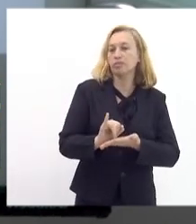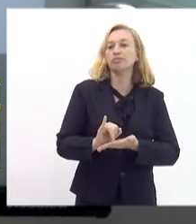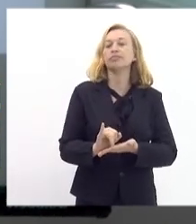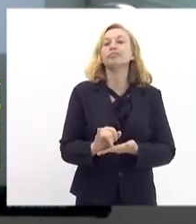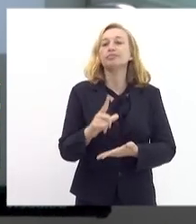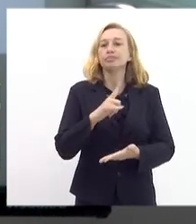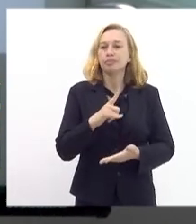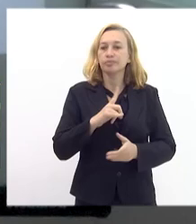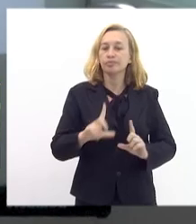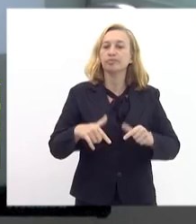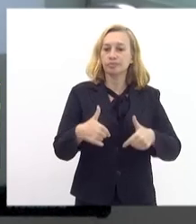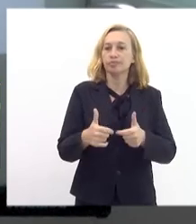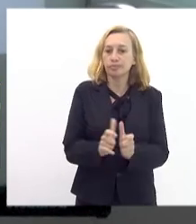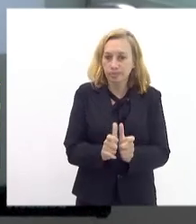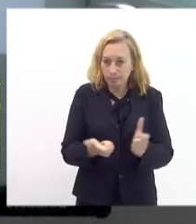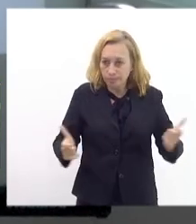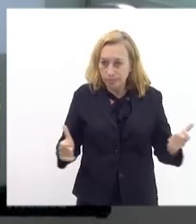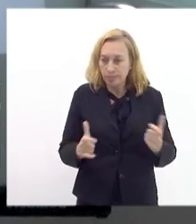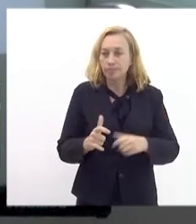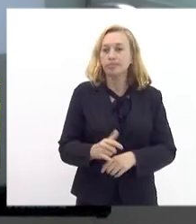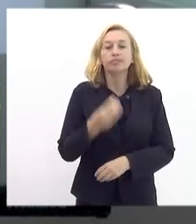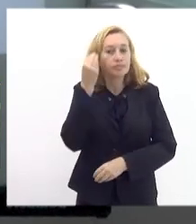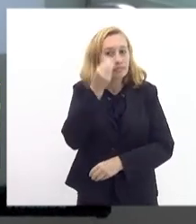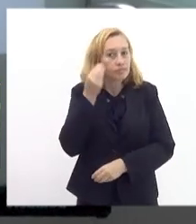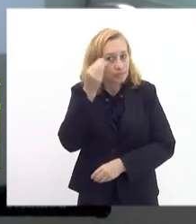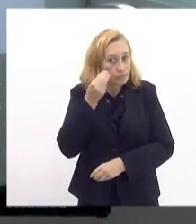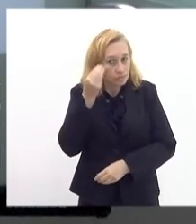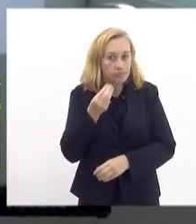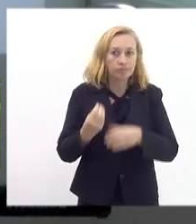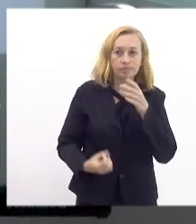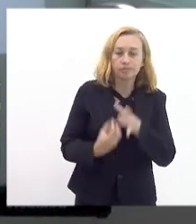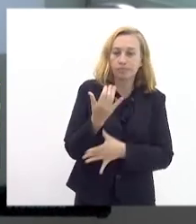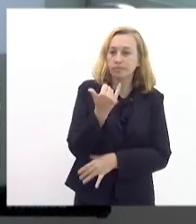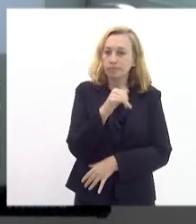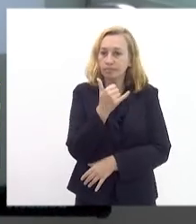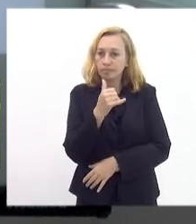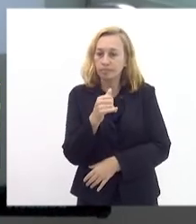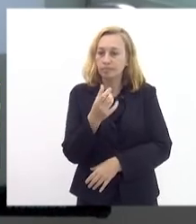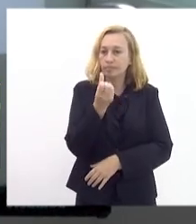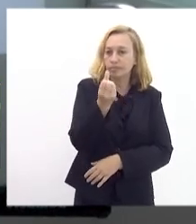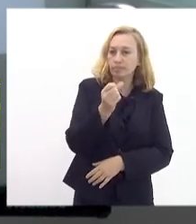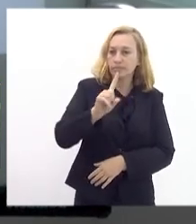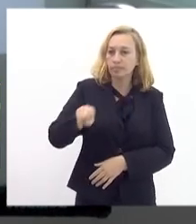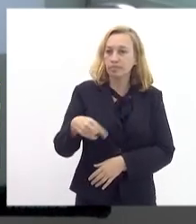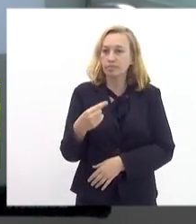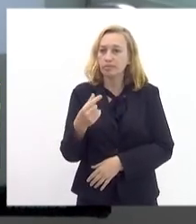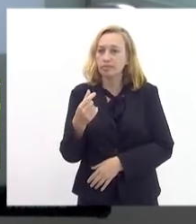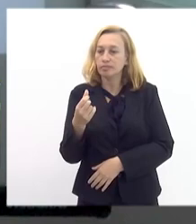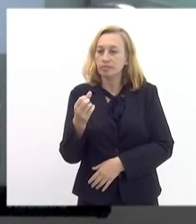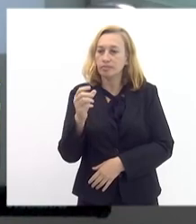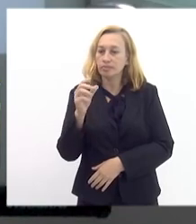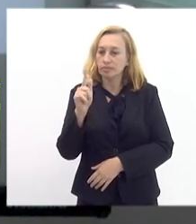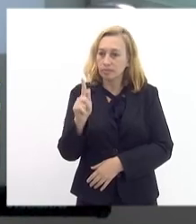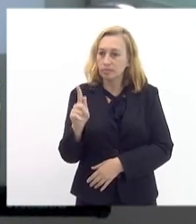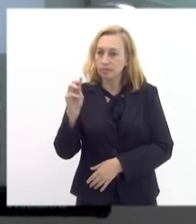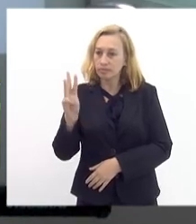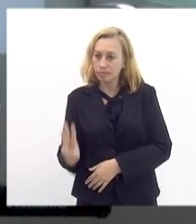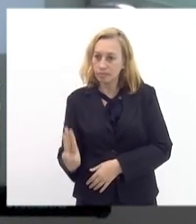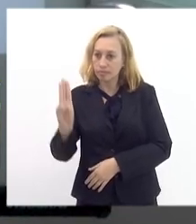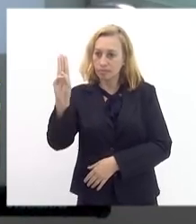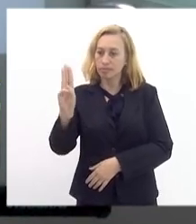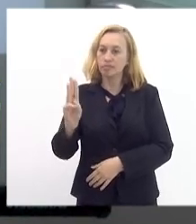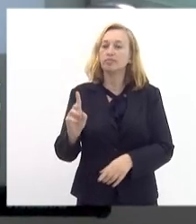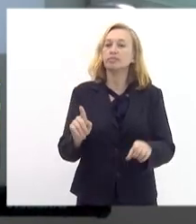temos aí uma atuação Grande nossa experiência é com geração de energia a sua alma 6 mil megawatts com unidades